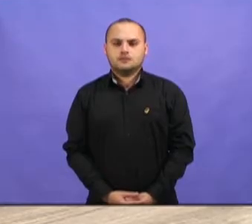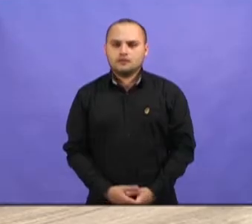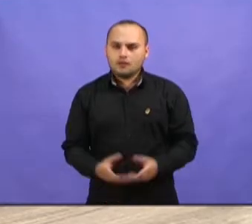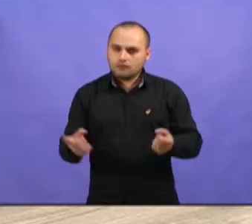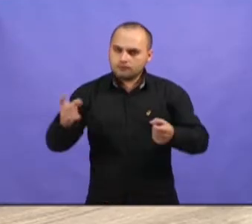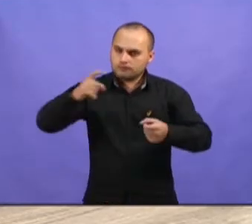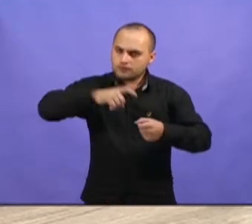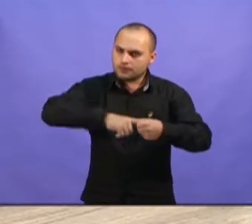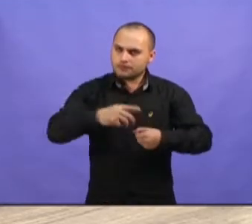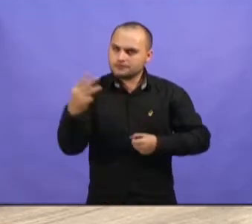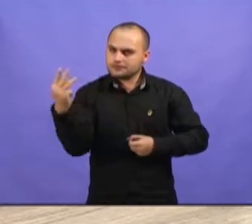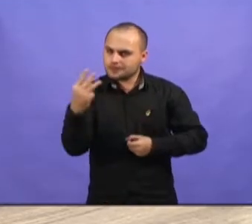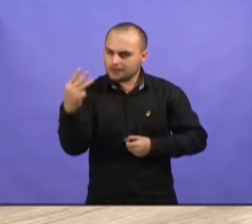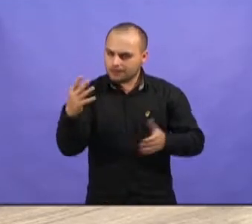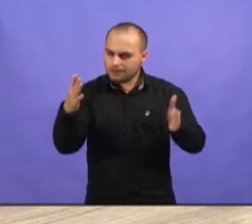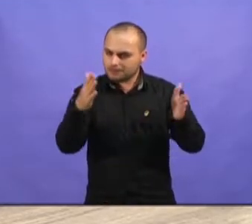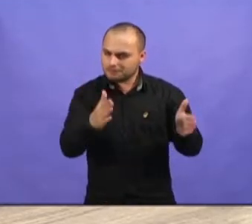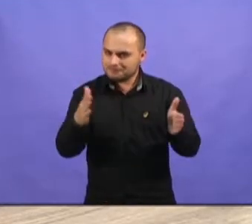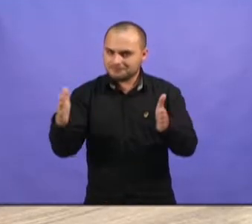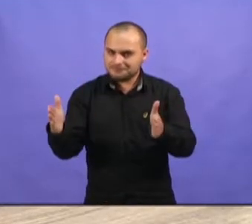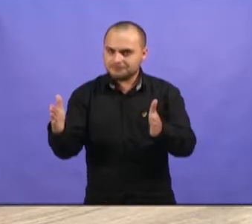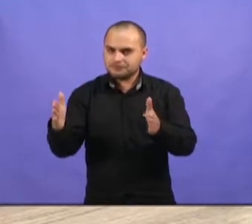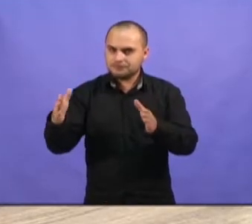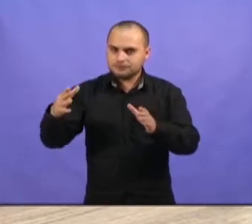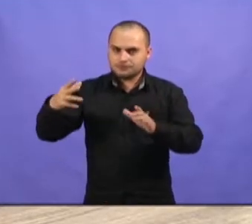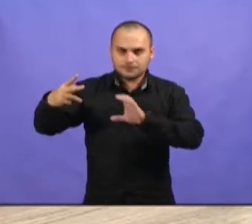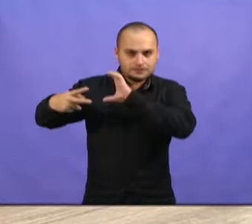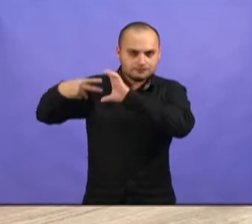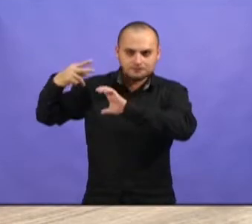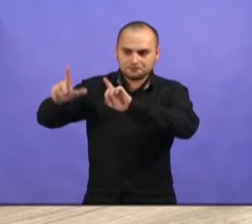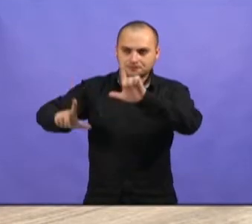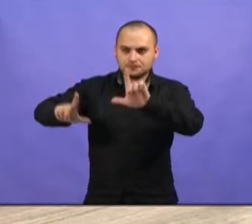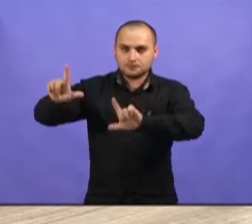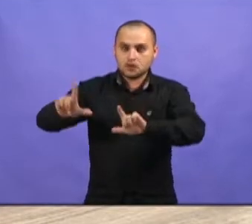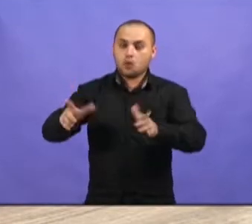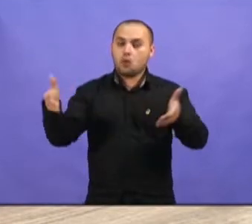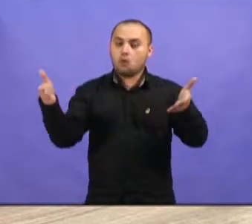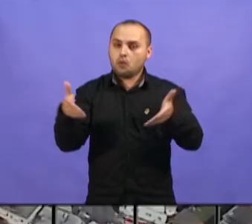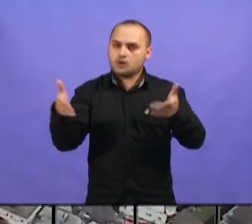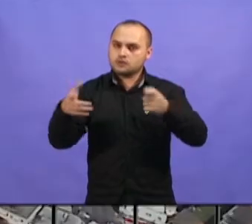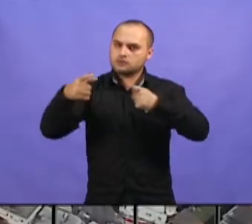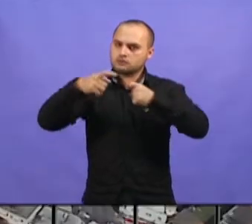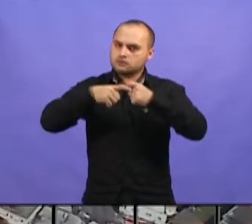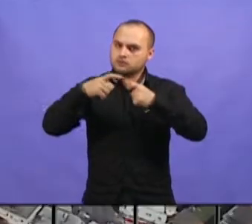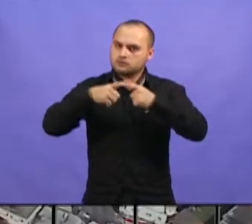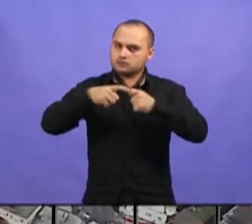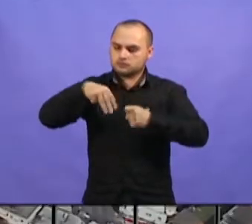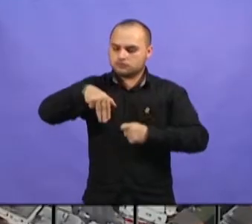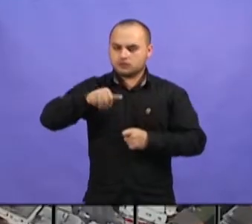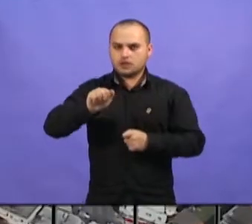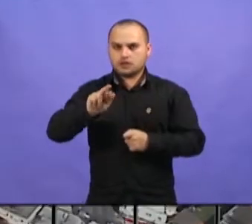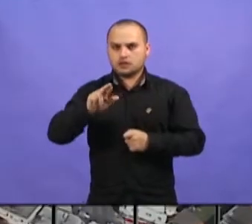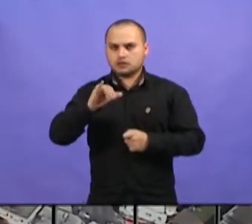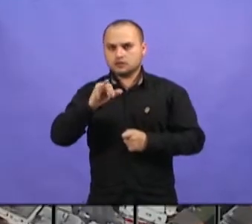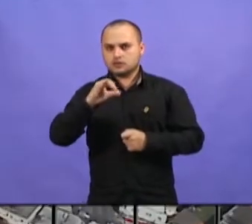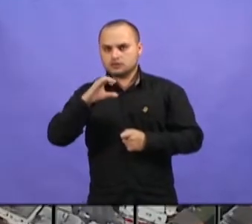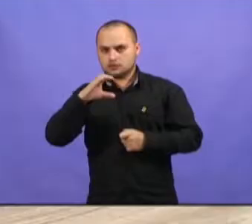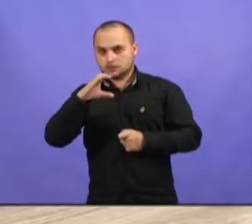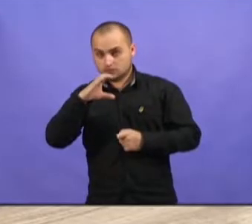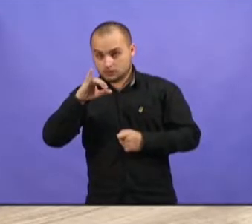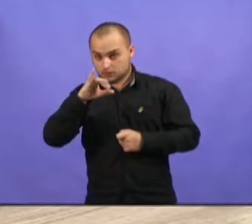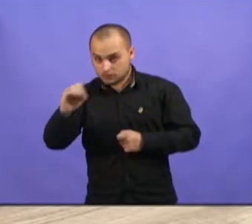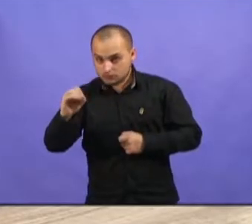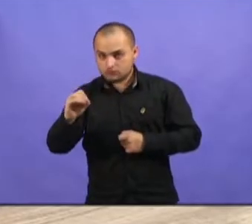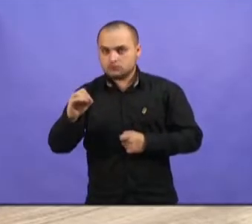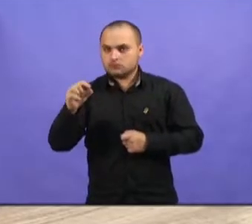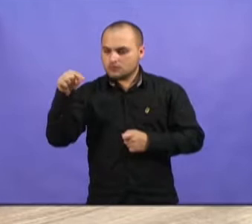Voltamos com o terceiro e último bloco do Câmara Aberta. Hoje participa conosco o médico Márcio Fossari, ele que é o responsável pela saúde do homem